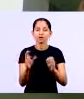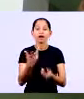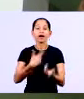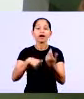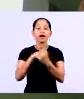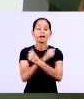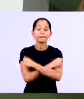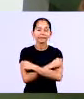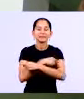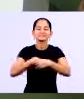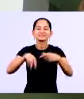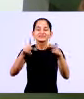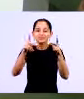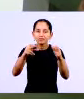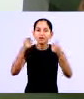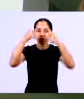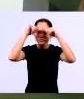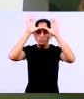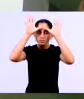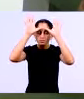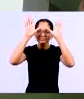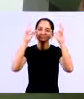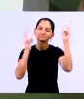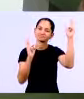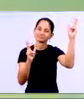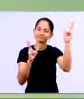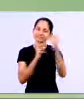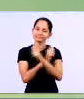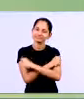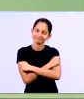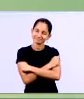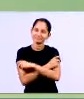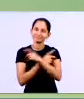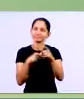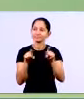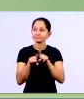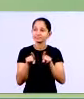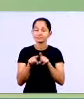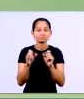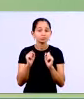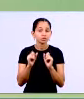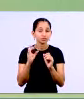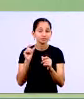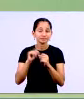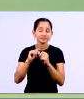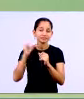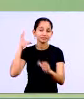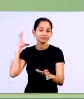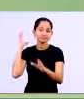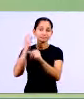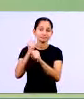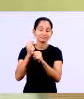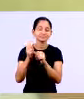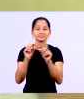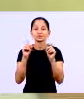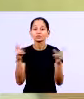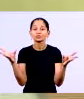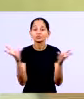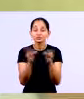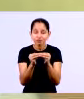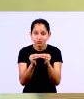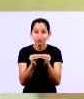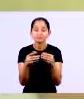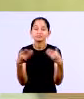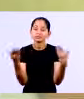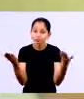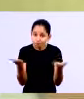Acre, né? Certo, professor? Os acrianos. Podemos ir para o resumo? Podemos fazer, então, o fechamento da aula de